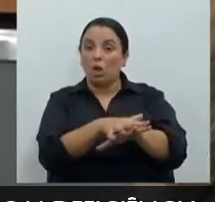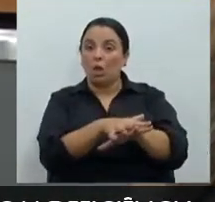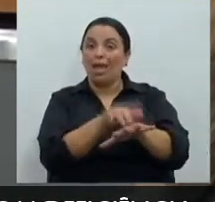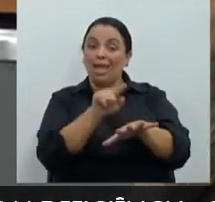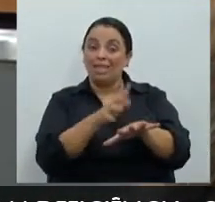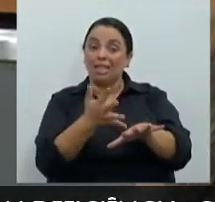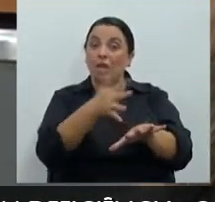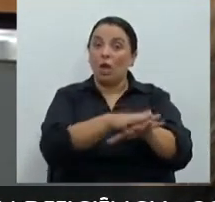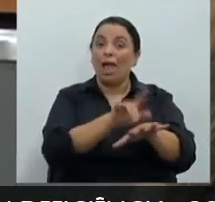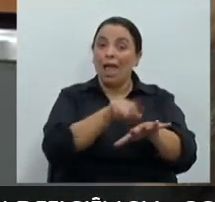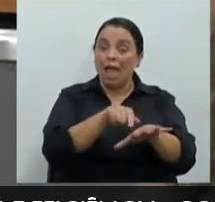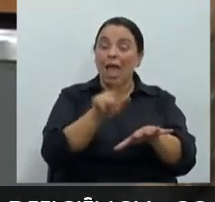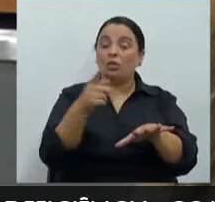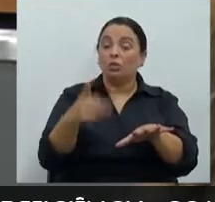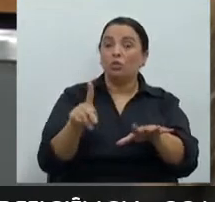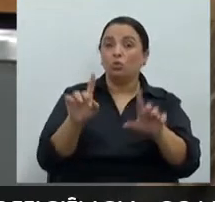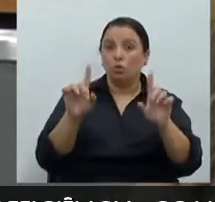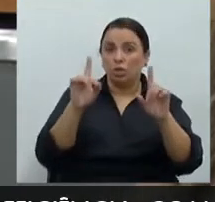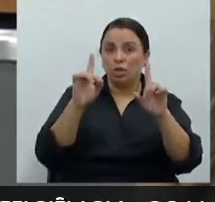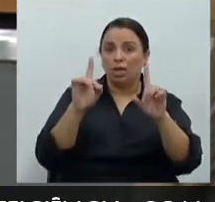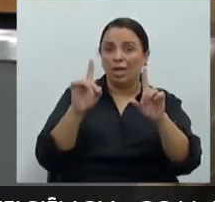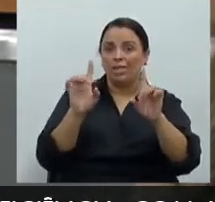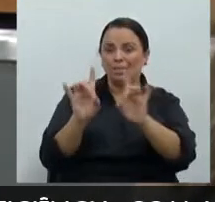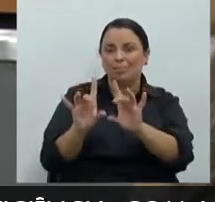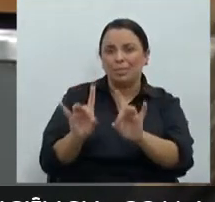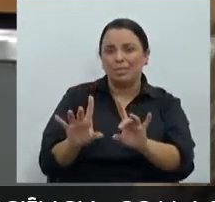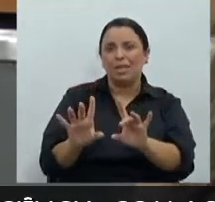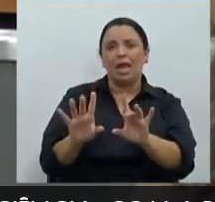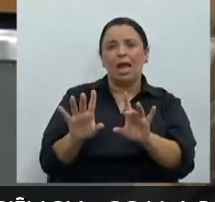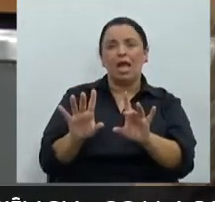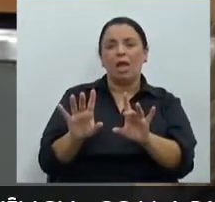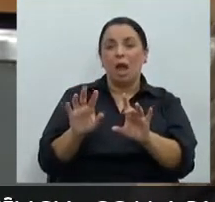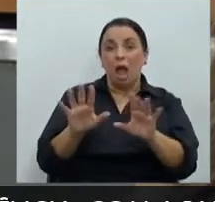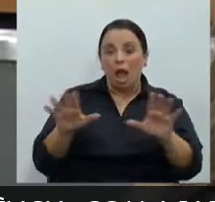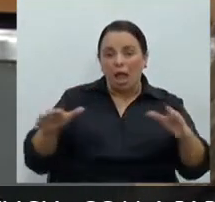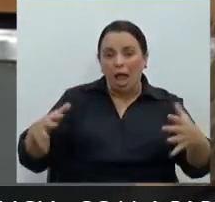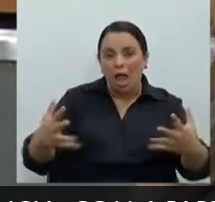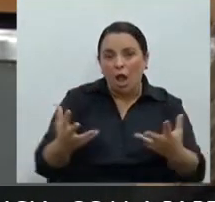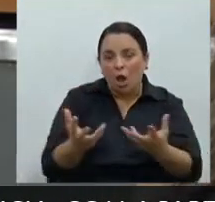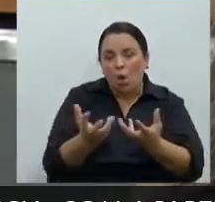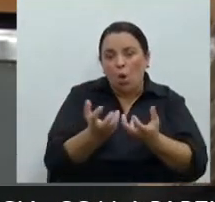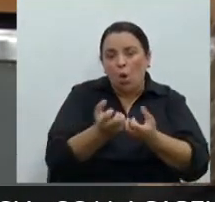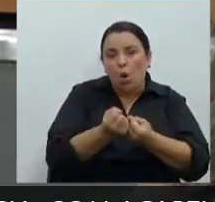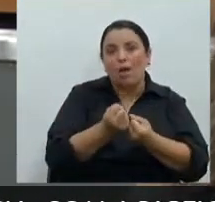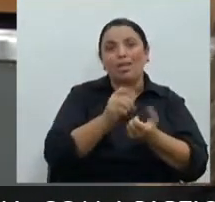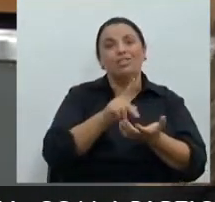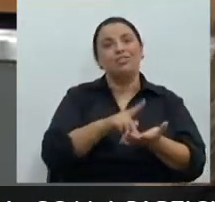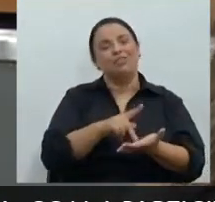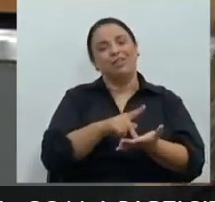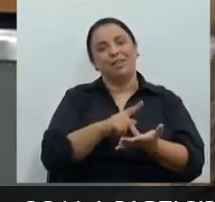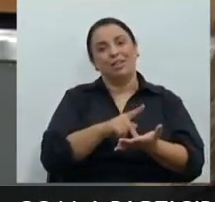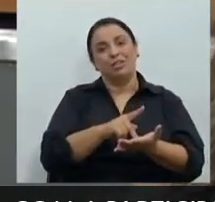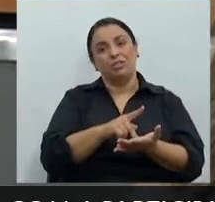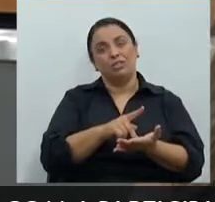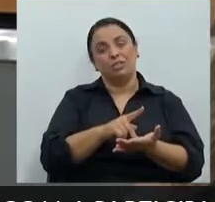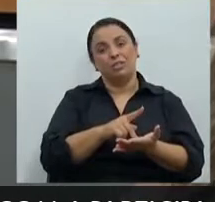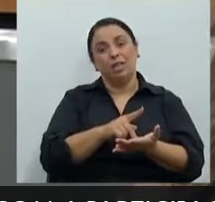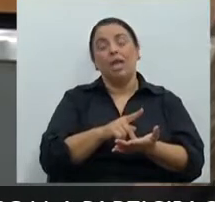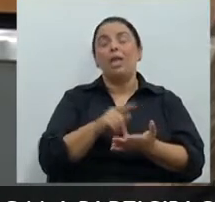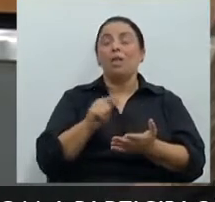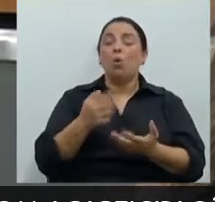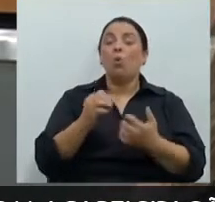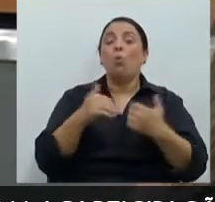dela. Então, quando você inclui uma pessoa dentro de um curso de